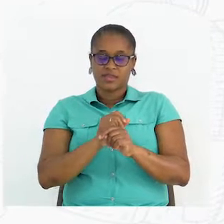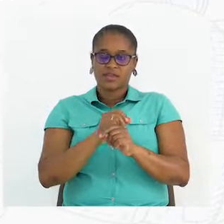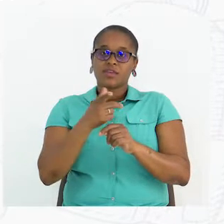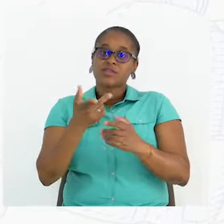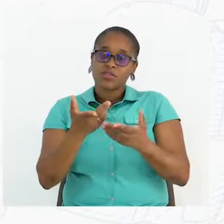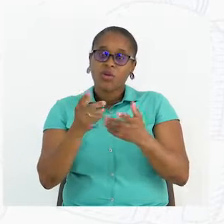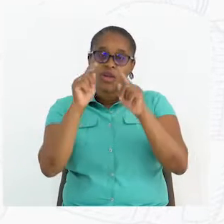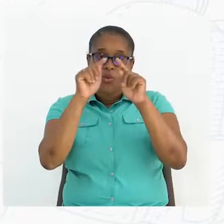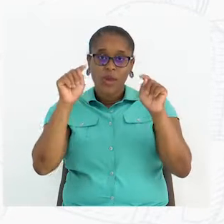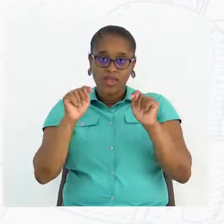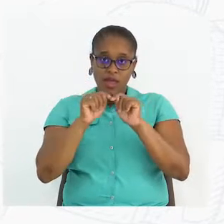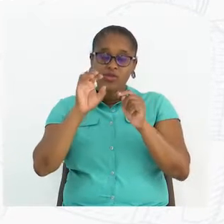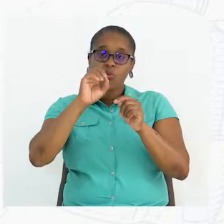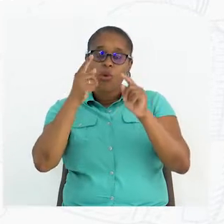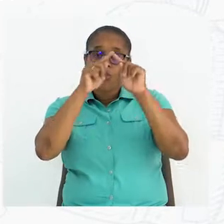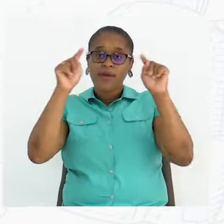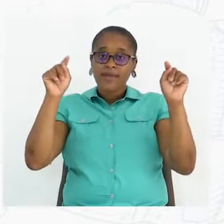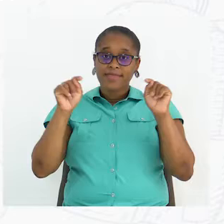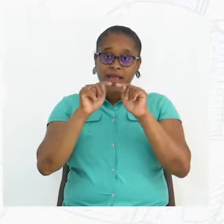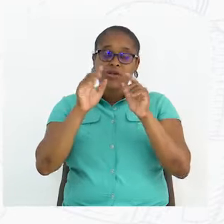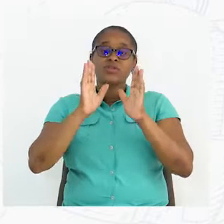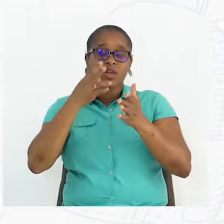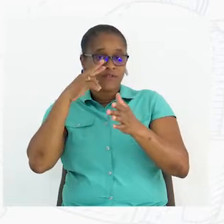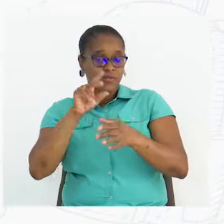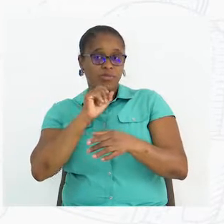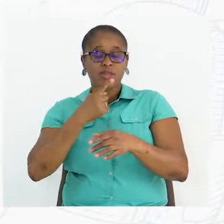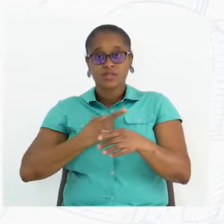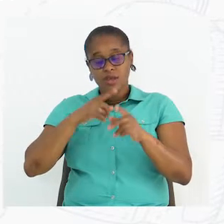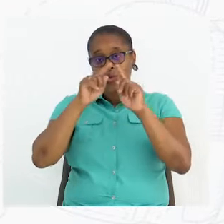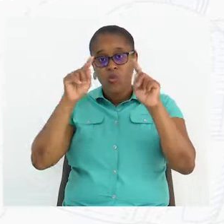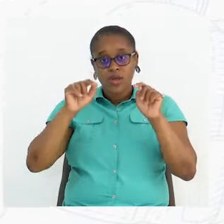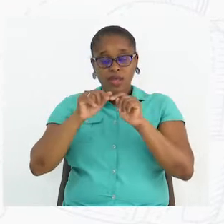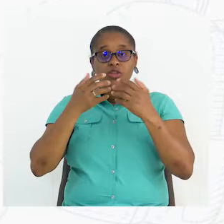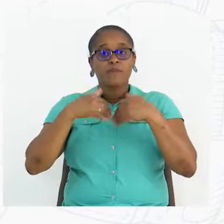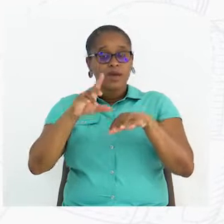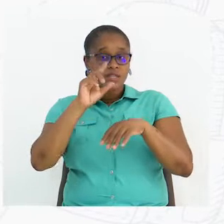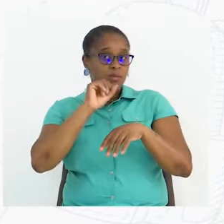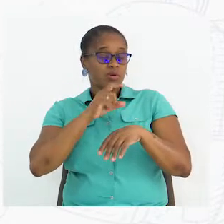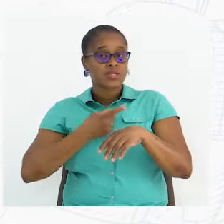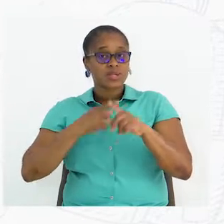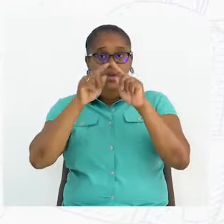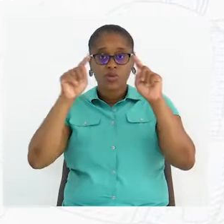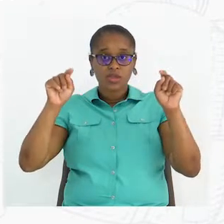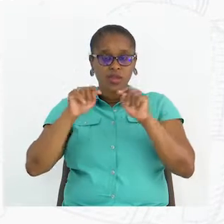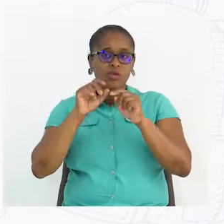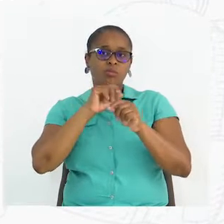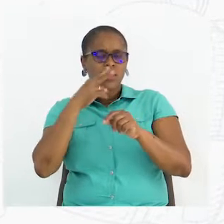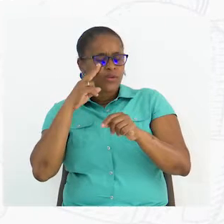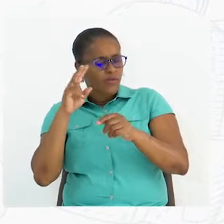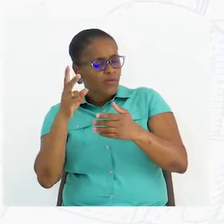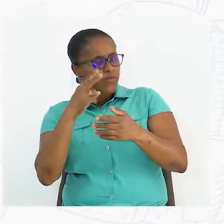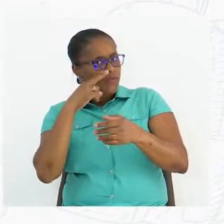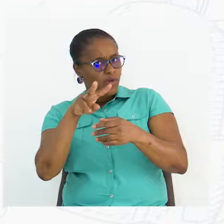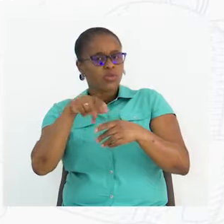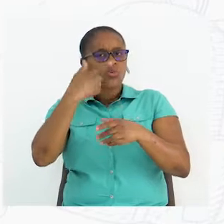quadrado ou retângulo, porque já vimos, pode ser um quadrado, mas também pode ser o retângulo, como podem observar na outra imagem ao